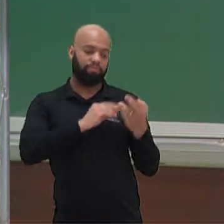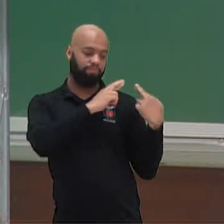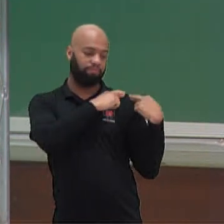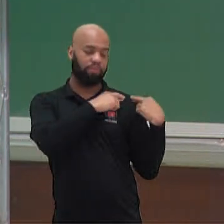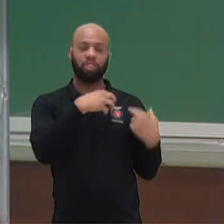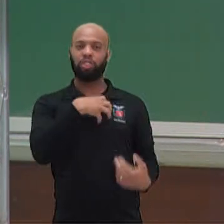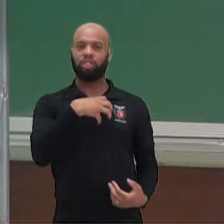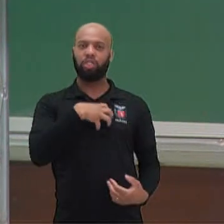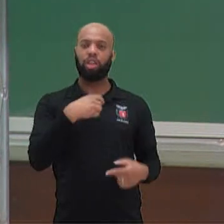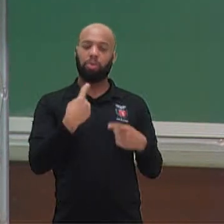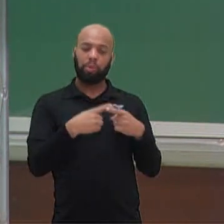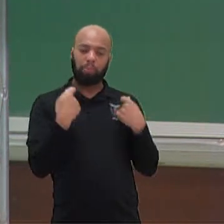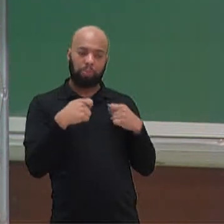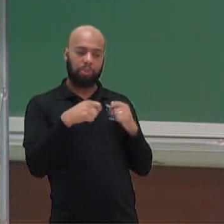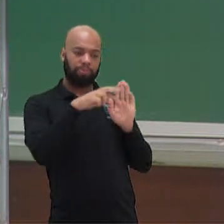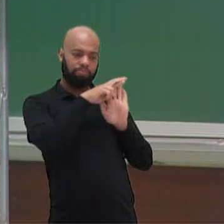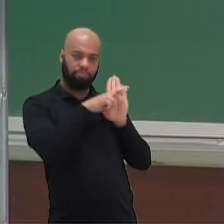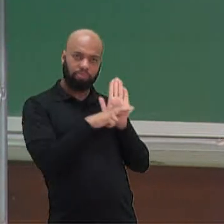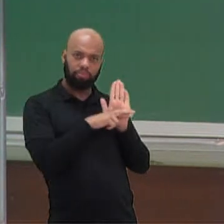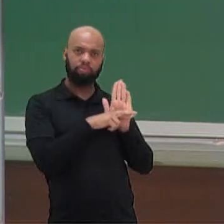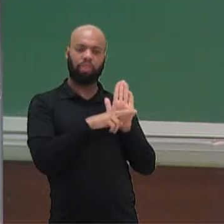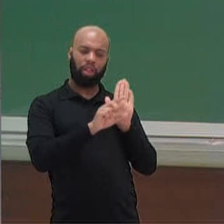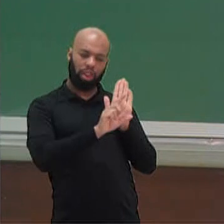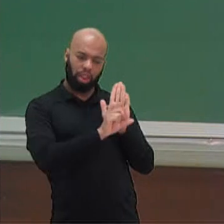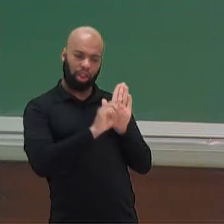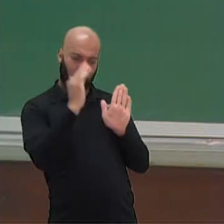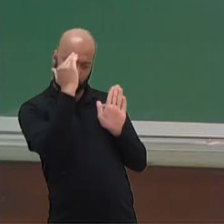não é regulada, né? Não é de uma forma